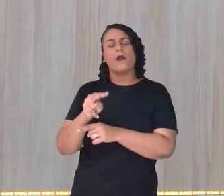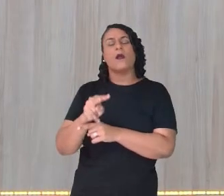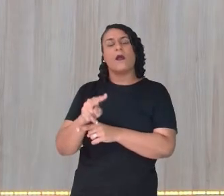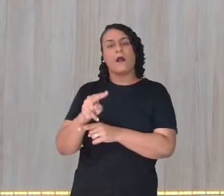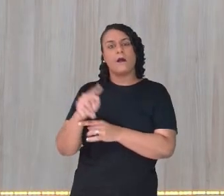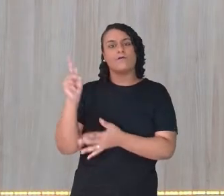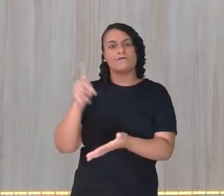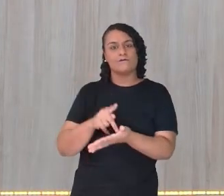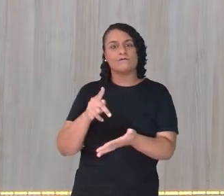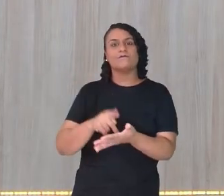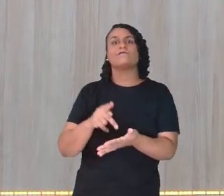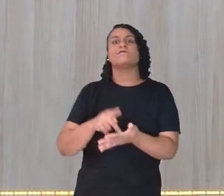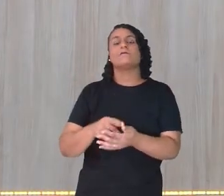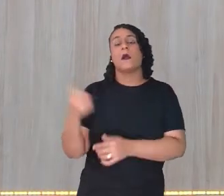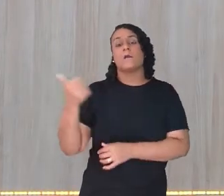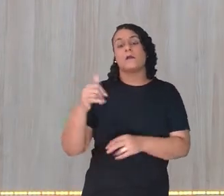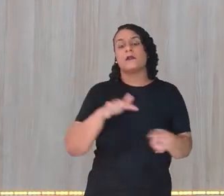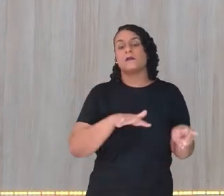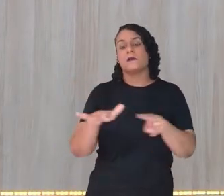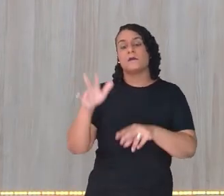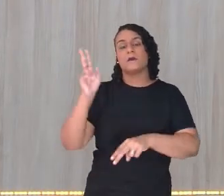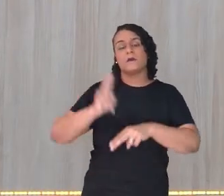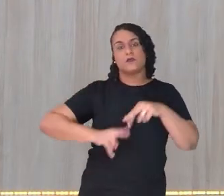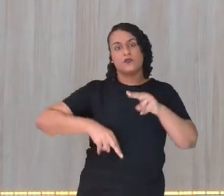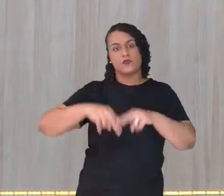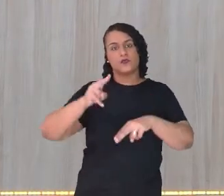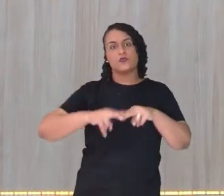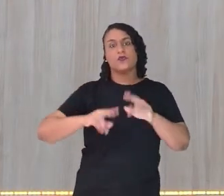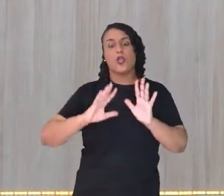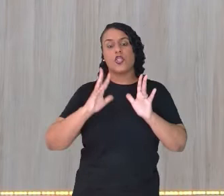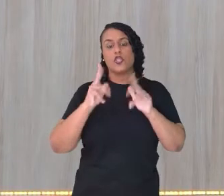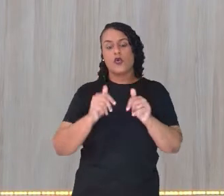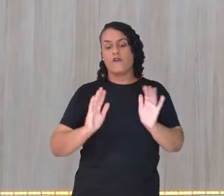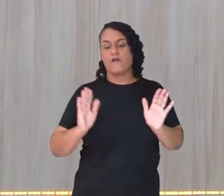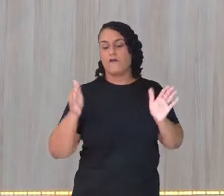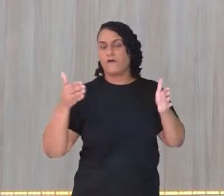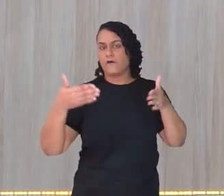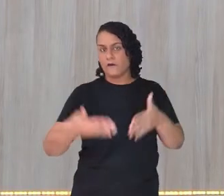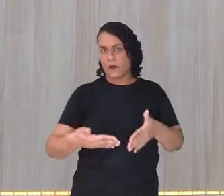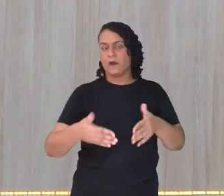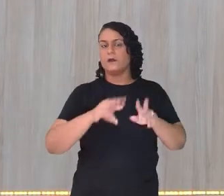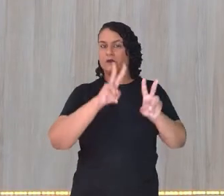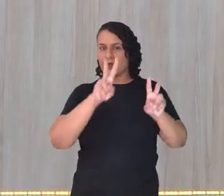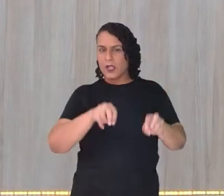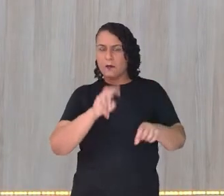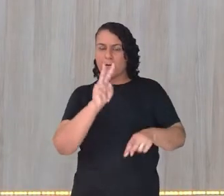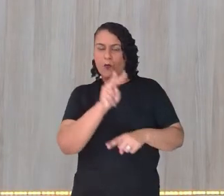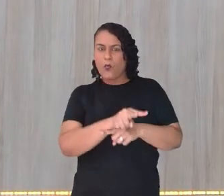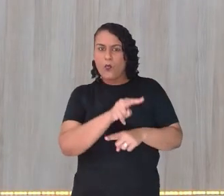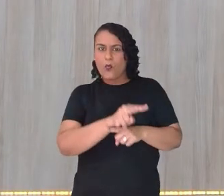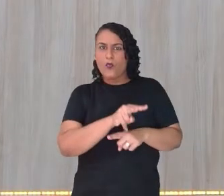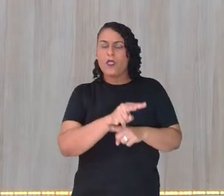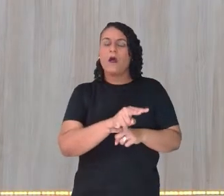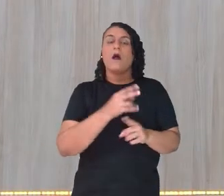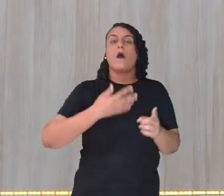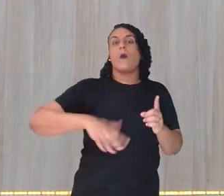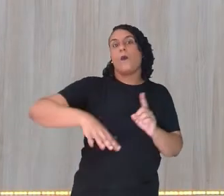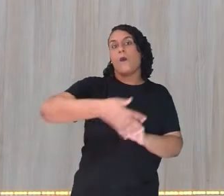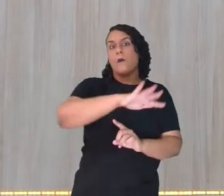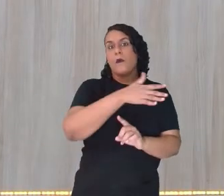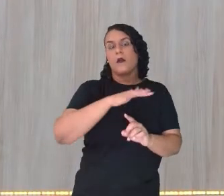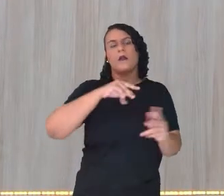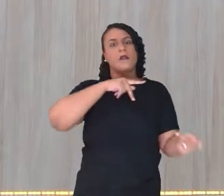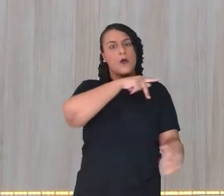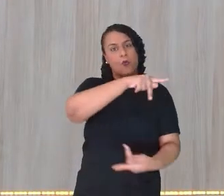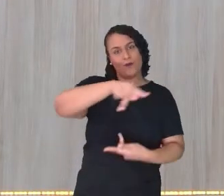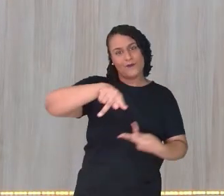né? A primeira semana de junho, ela é toda voltada para esse cuidado em relação ao nosso